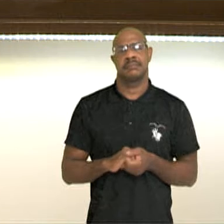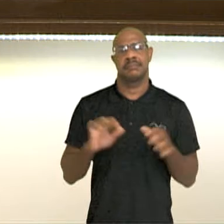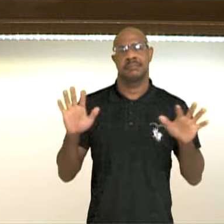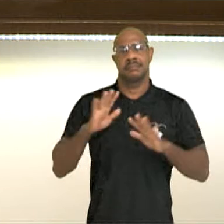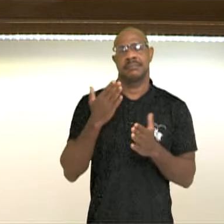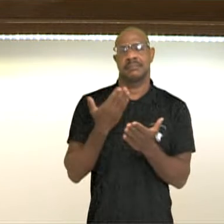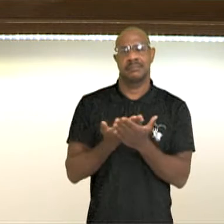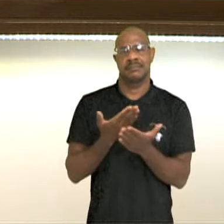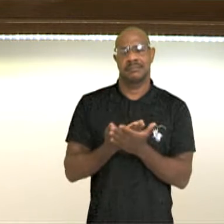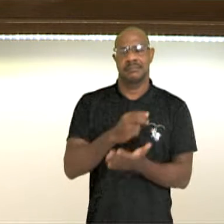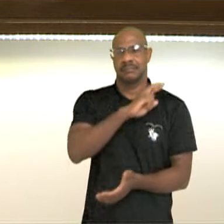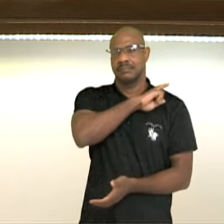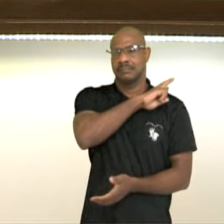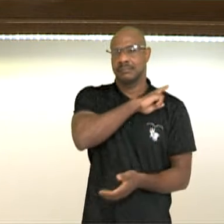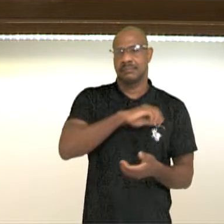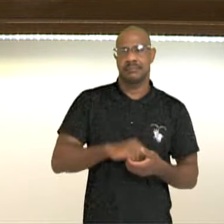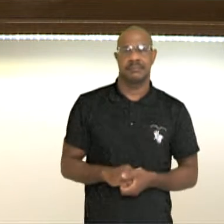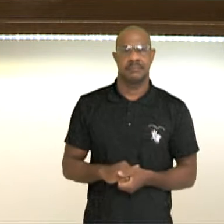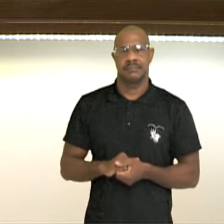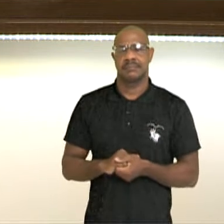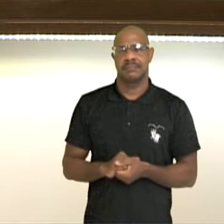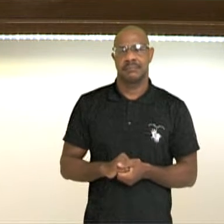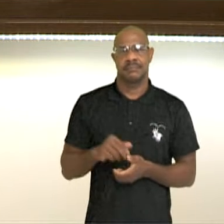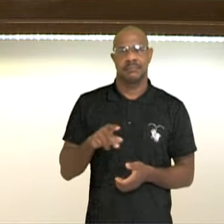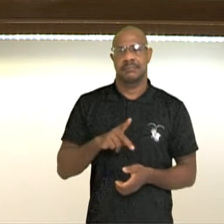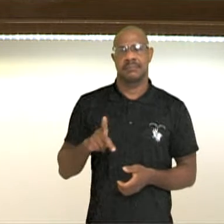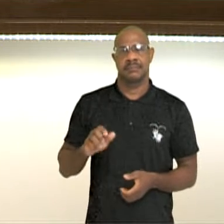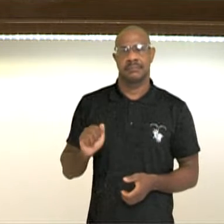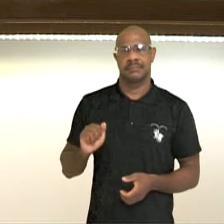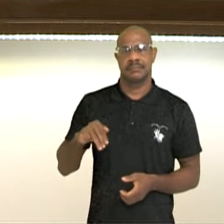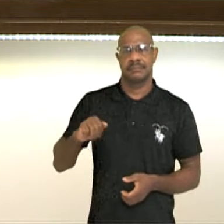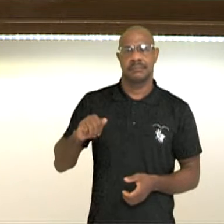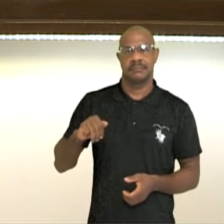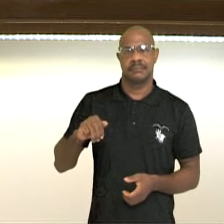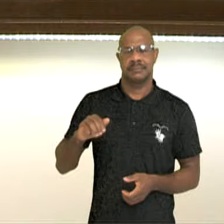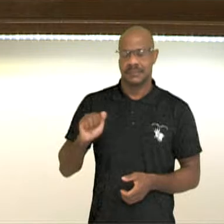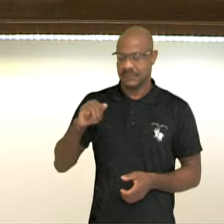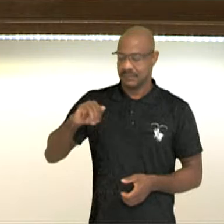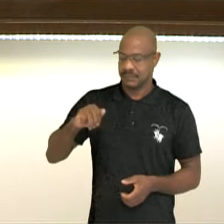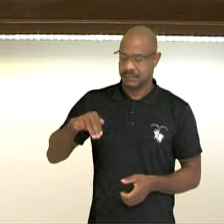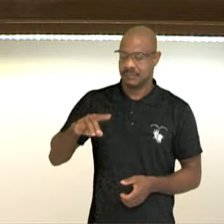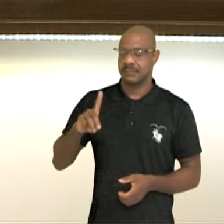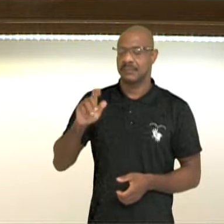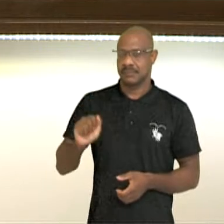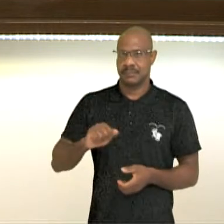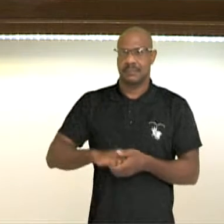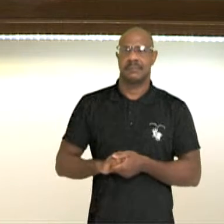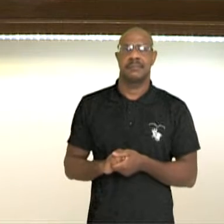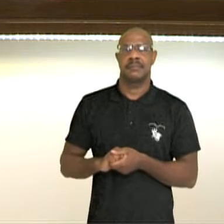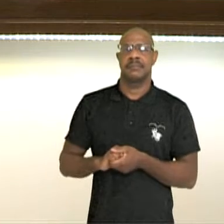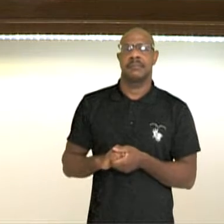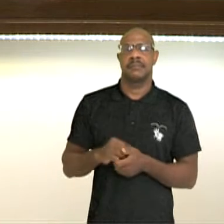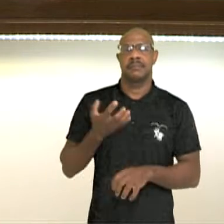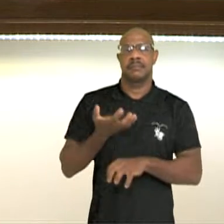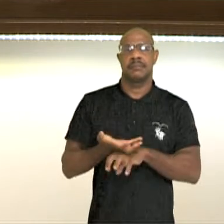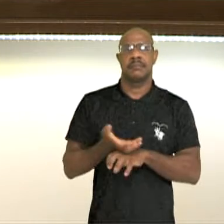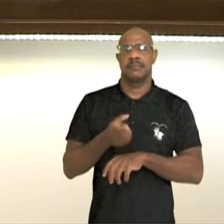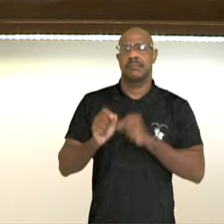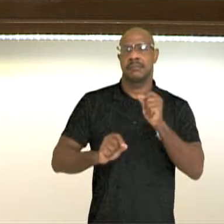Olá, estudantes da segunda série do ensino médio. Eu sou a professora Amanda Gonçalves, de Biologia, e o tema da nossa aula é Reino